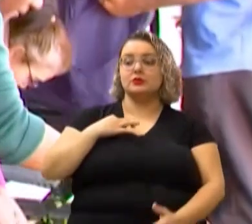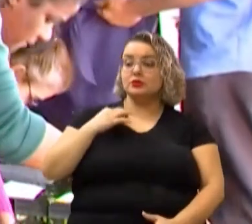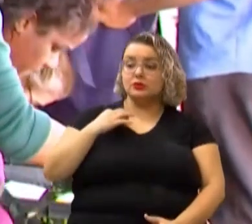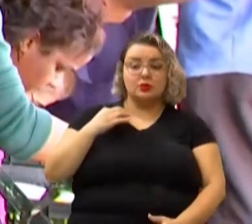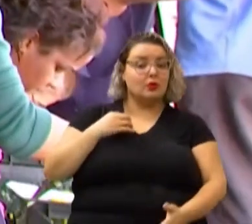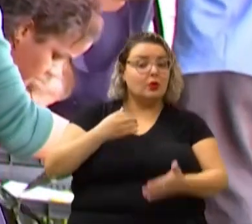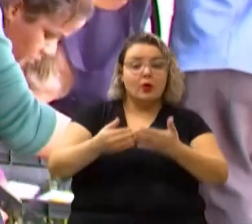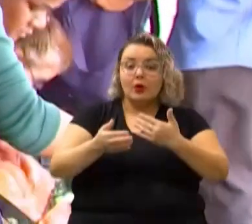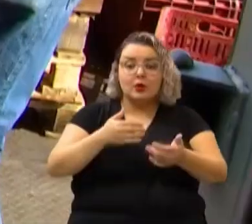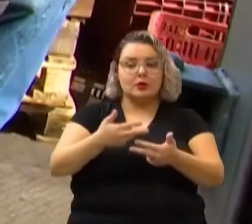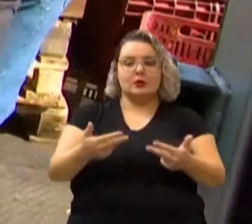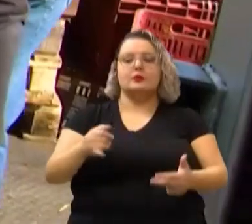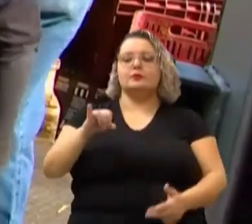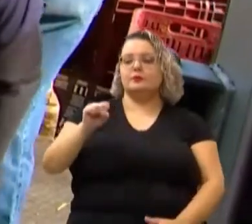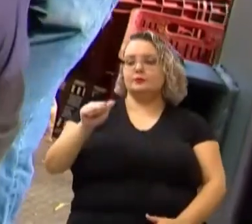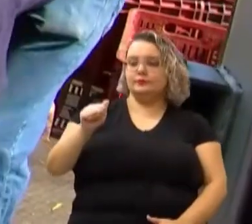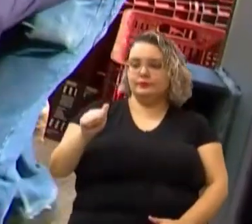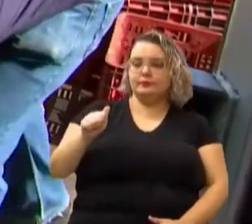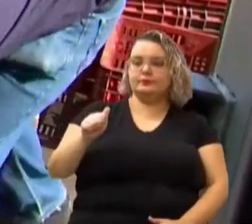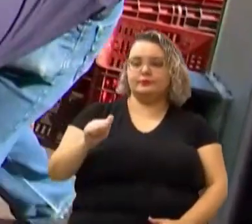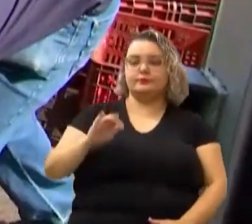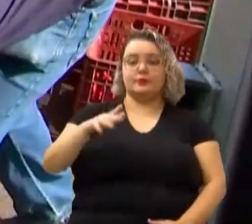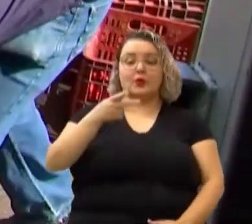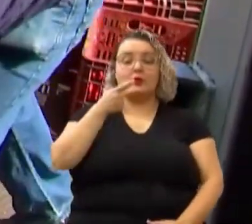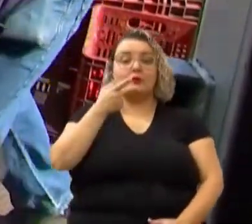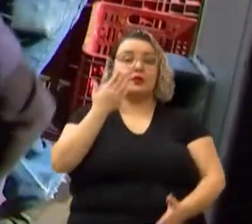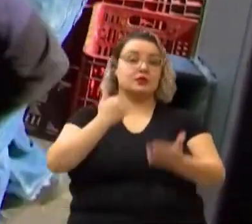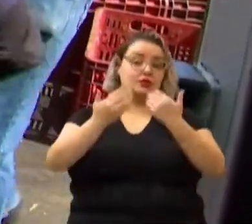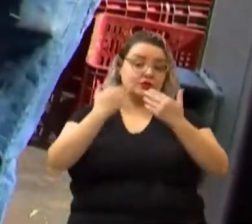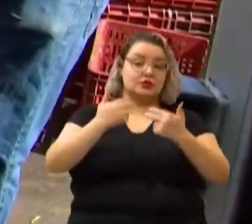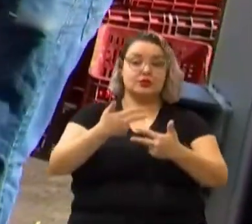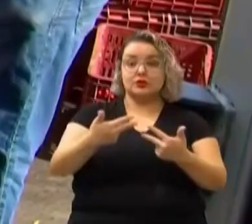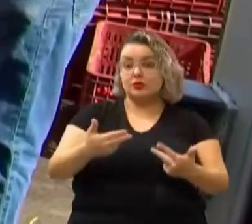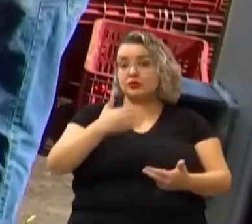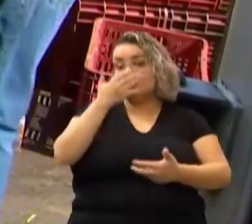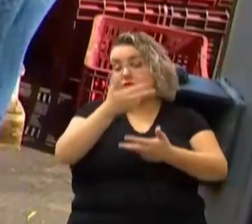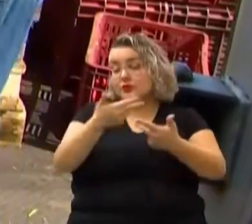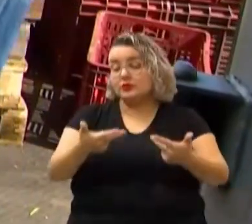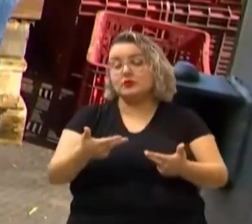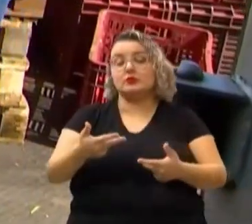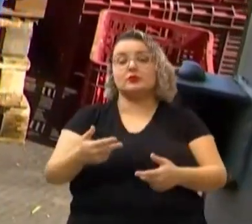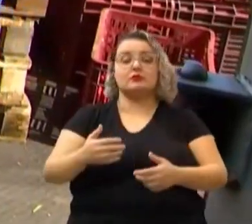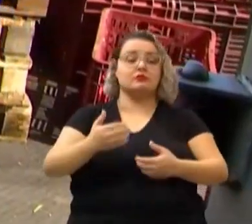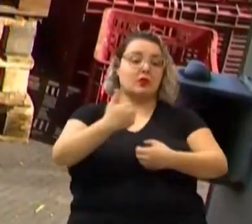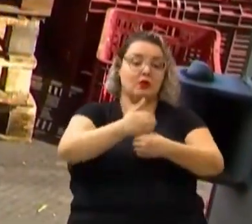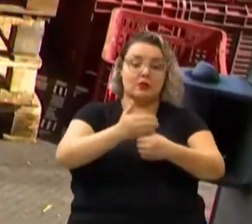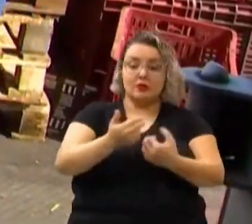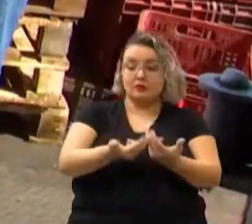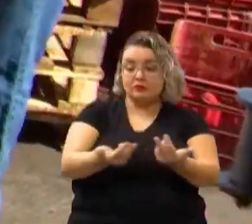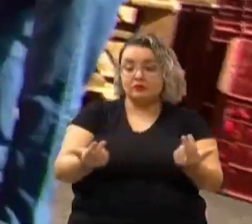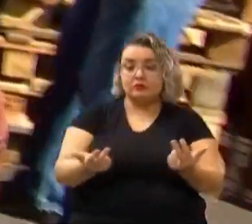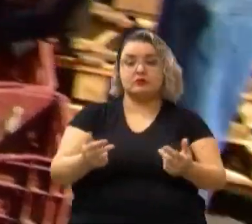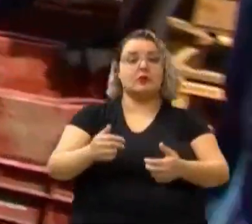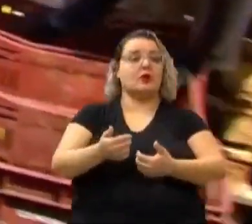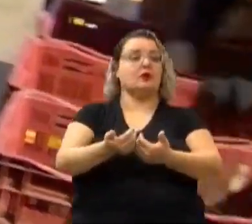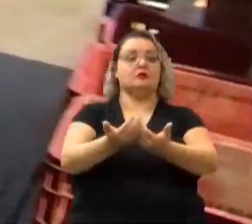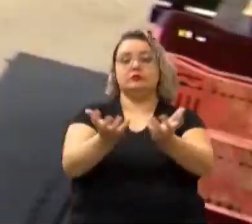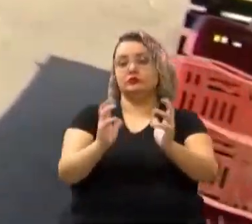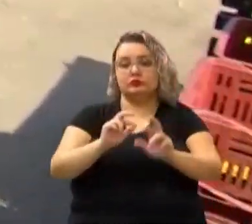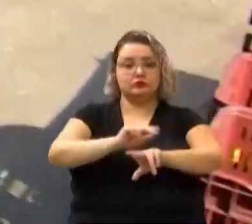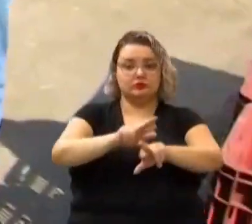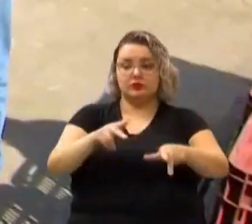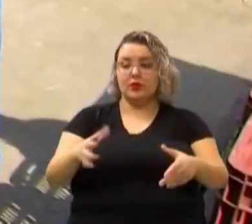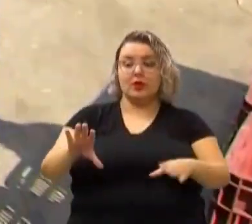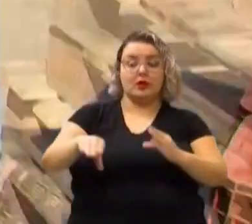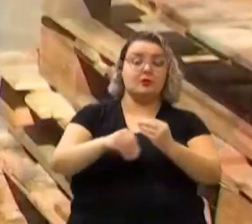doação, o que seja, né, para o ISA, quando a gente fala de comida, de frutas, verduras, legumes, até outros